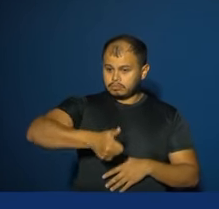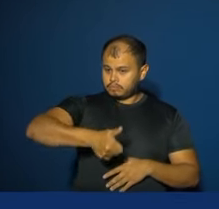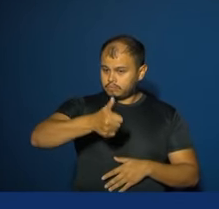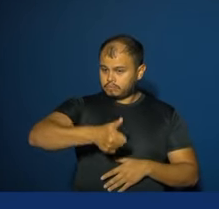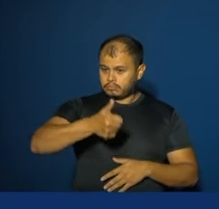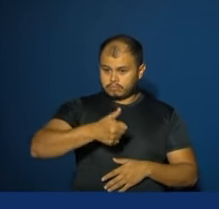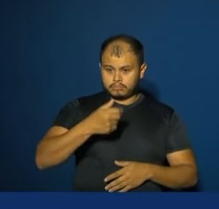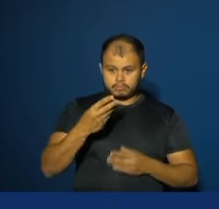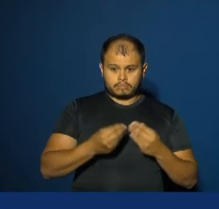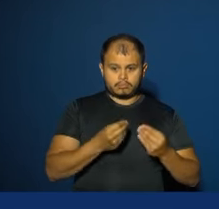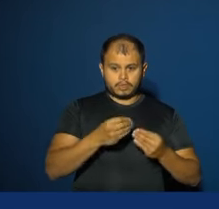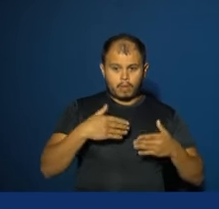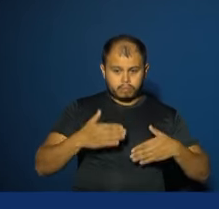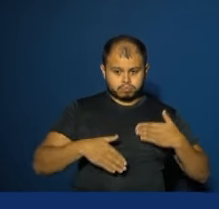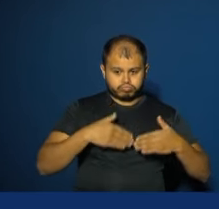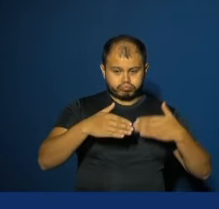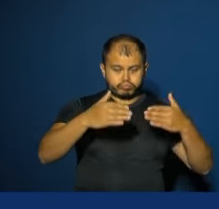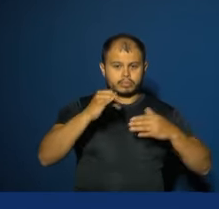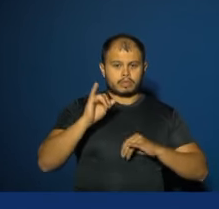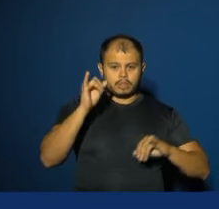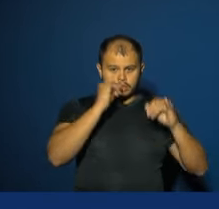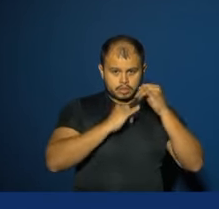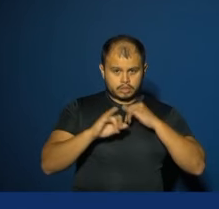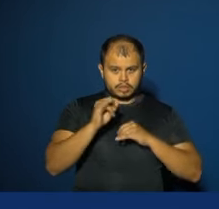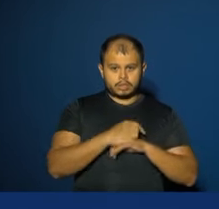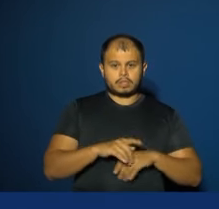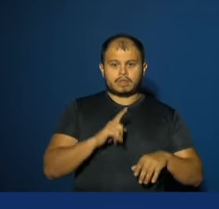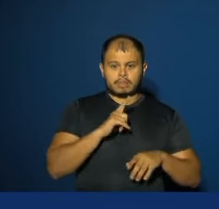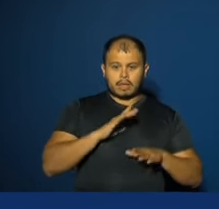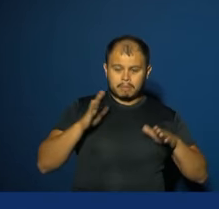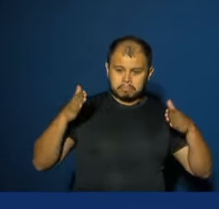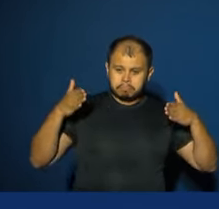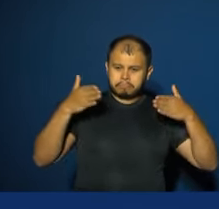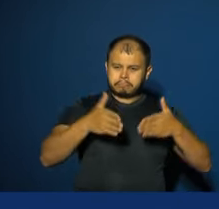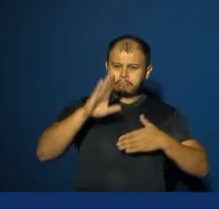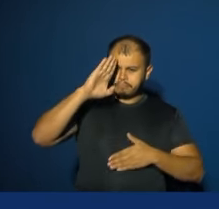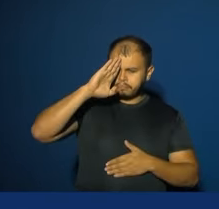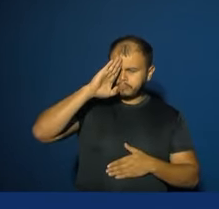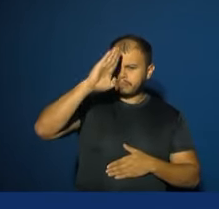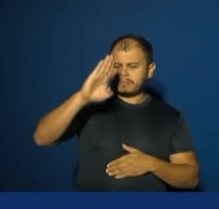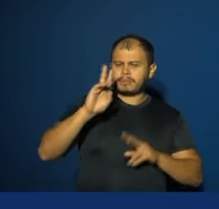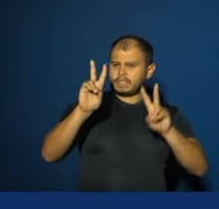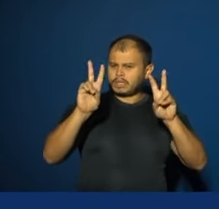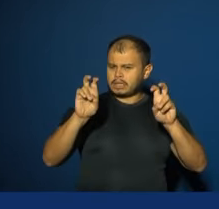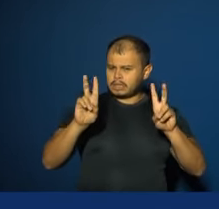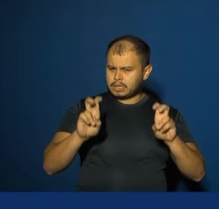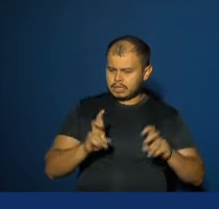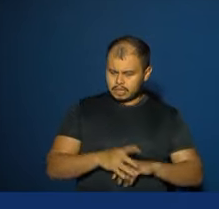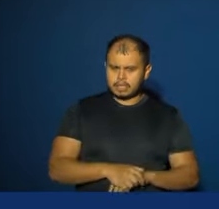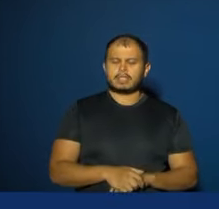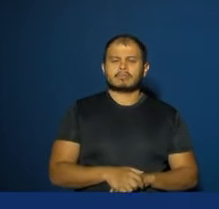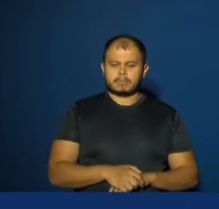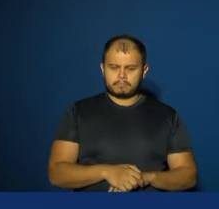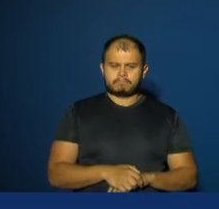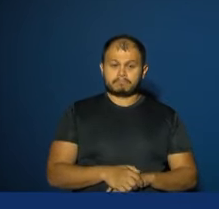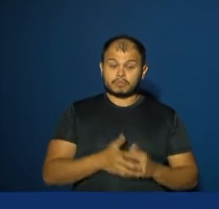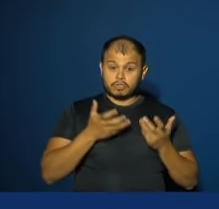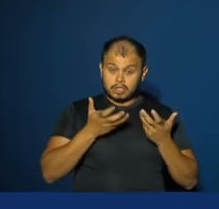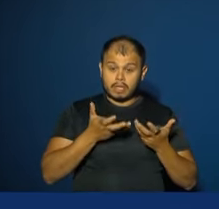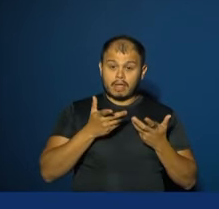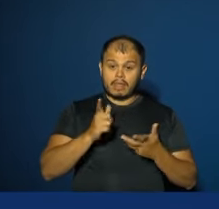a questão da transição energética como sendo um tema onde nós estamos buscando, né, ser